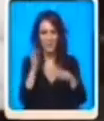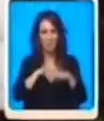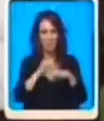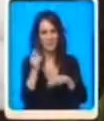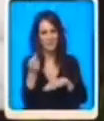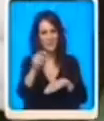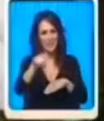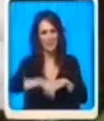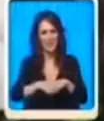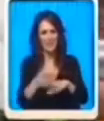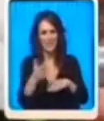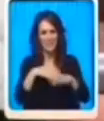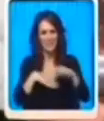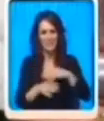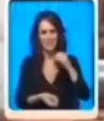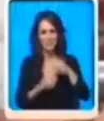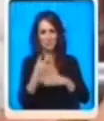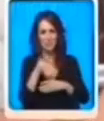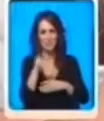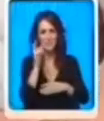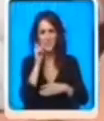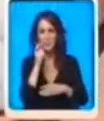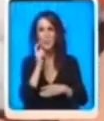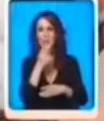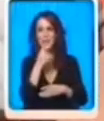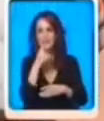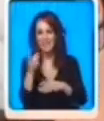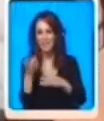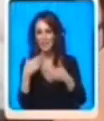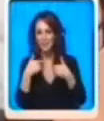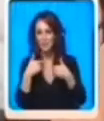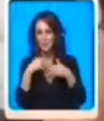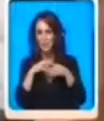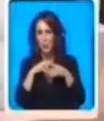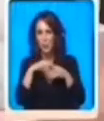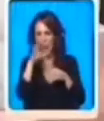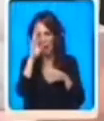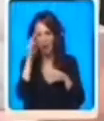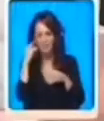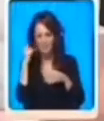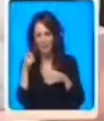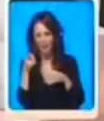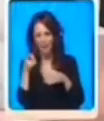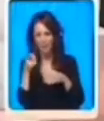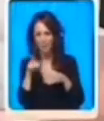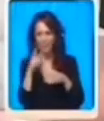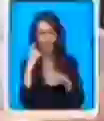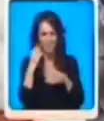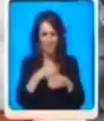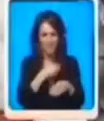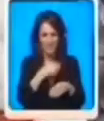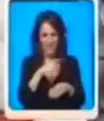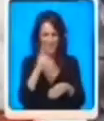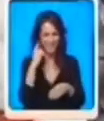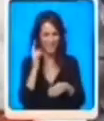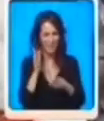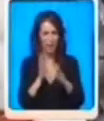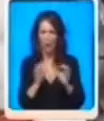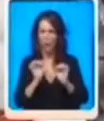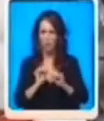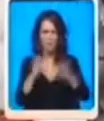veio, quisemos surpreendê-la. E o Pedro, o seu neto, foi o nosso cúmplice, sabia tudo. Sabia. Malandro. É um